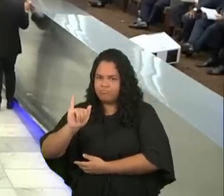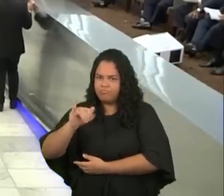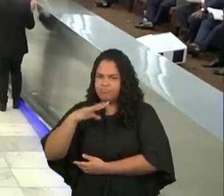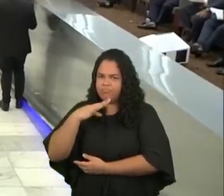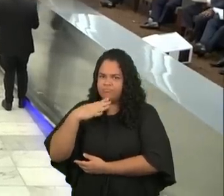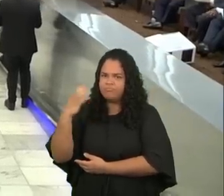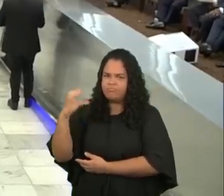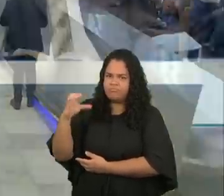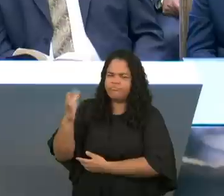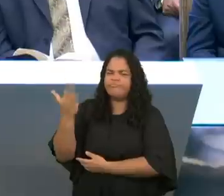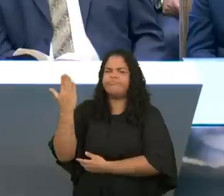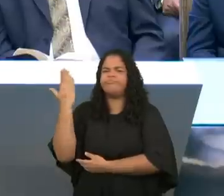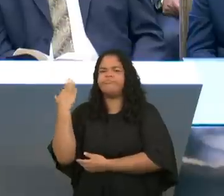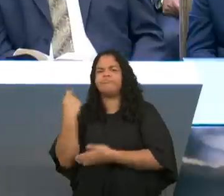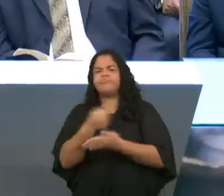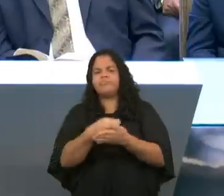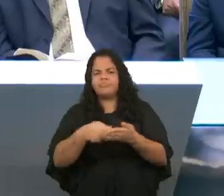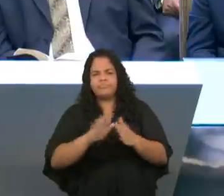dele chamada